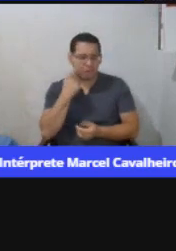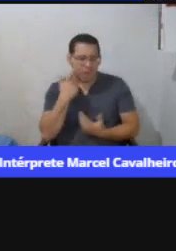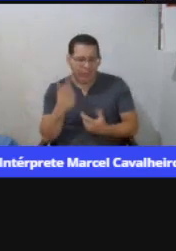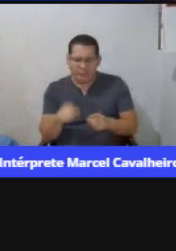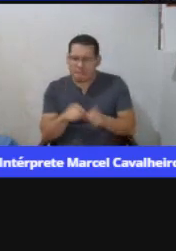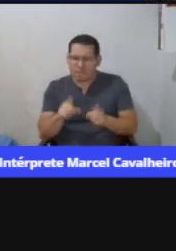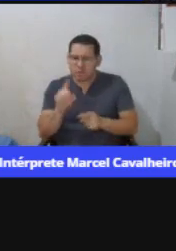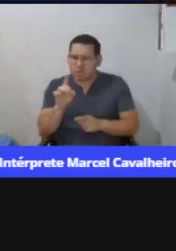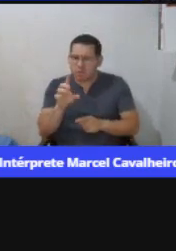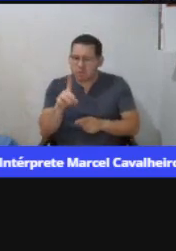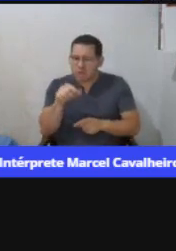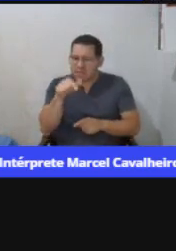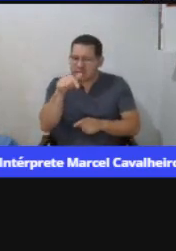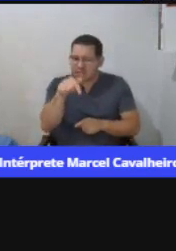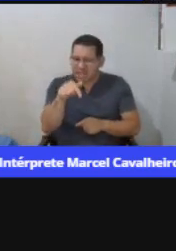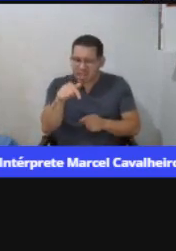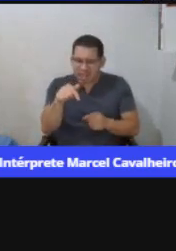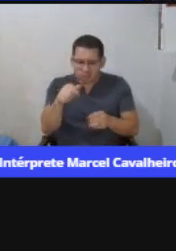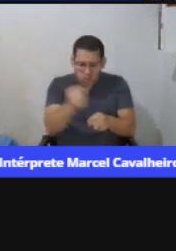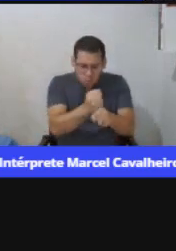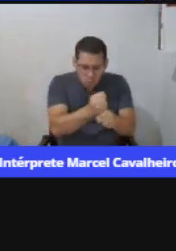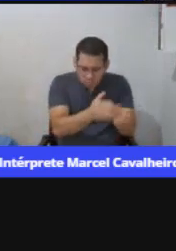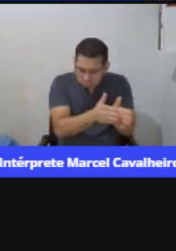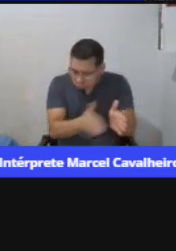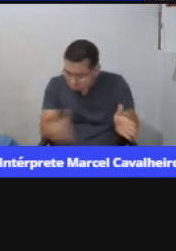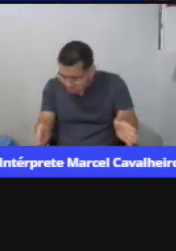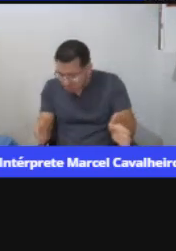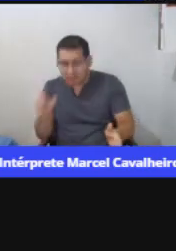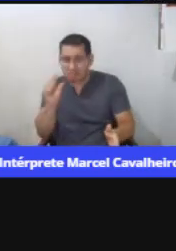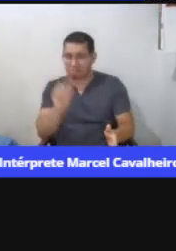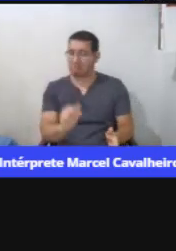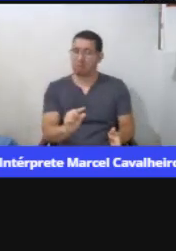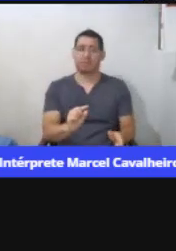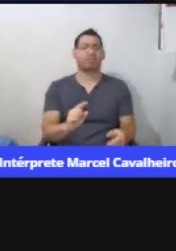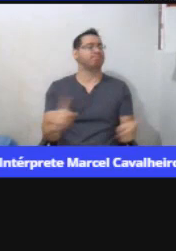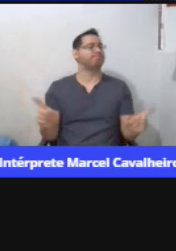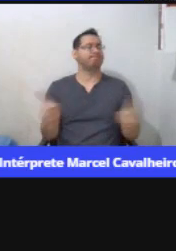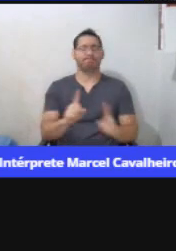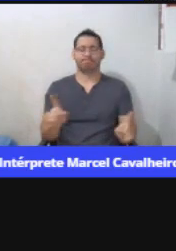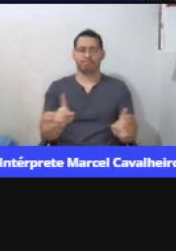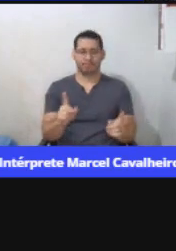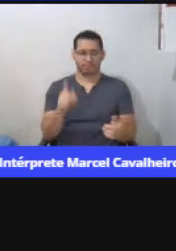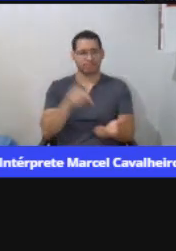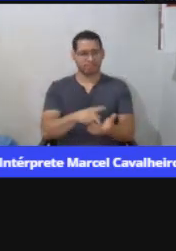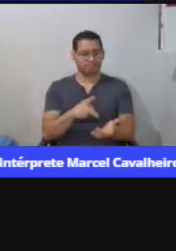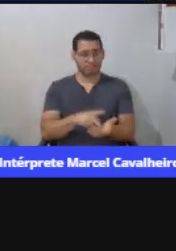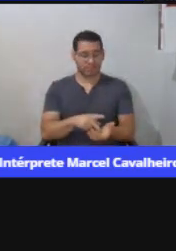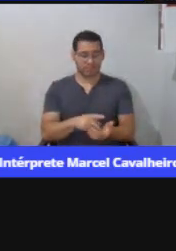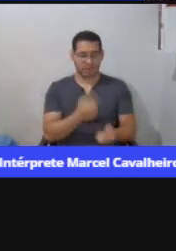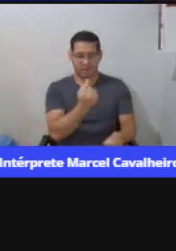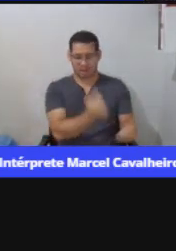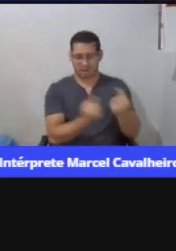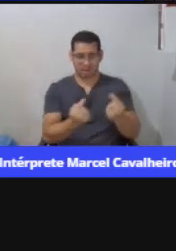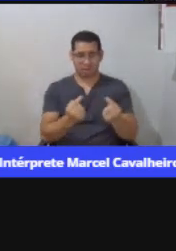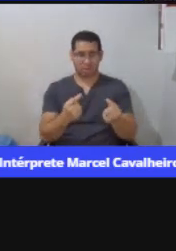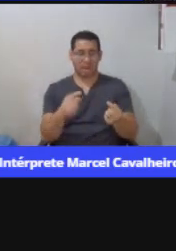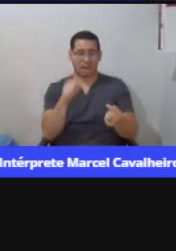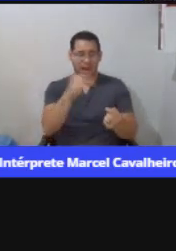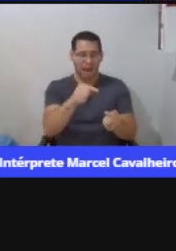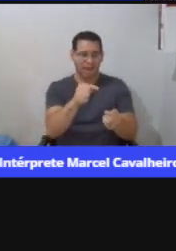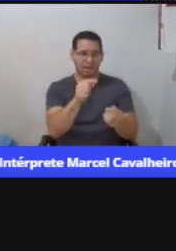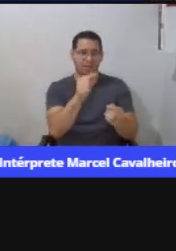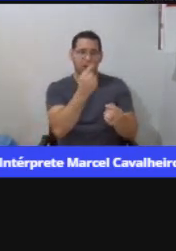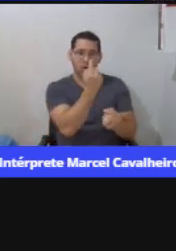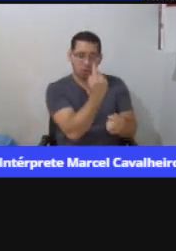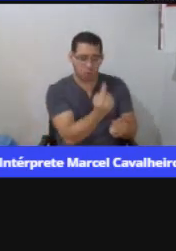trabalhar durante o ano todo, são poucas. Na verdade, cada habilidade, ela se desmembra em várias outras